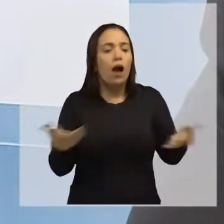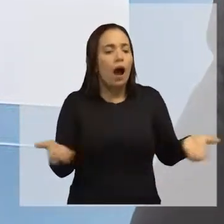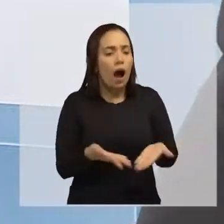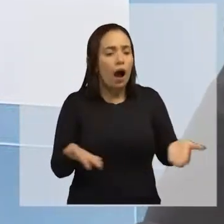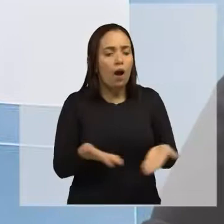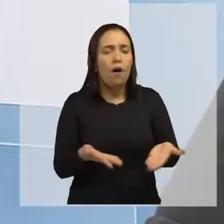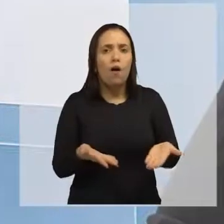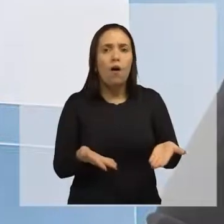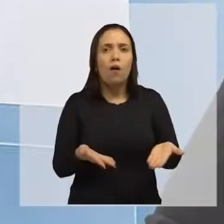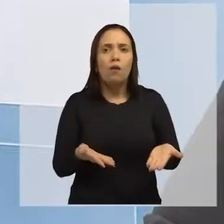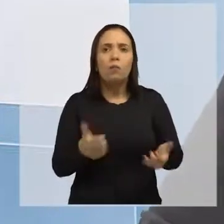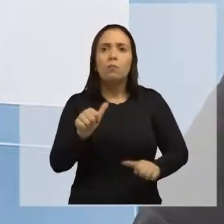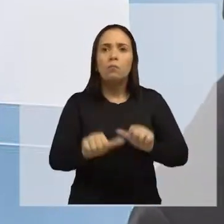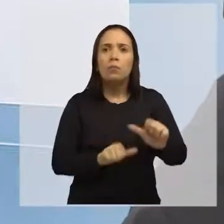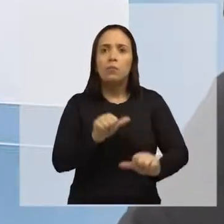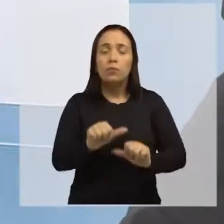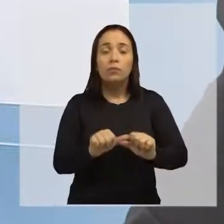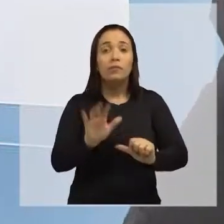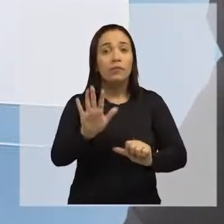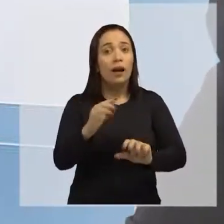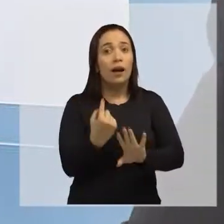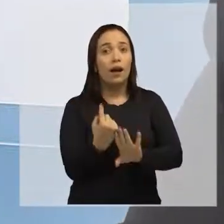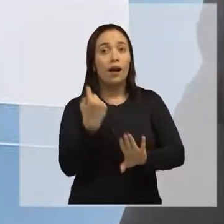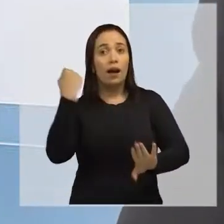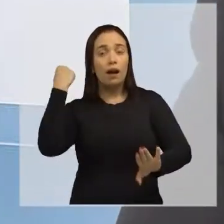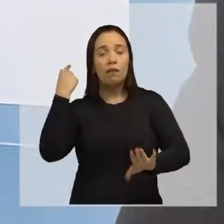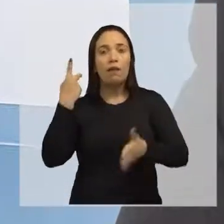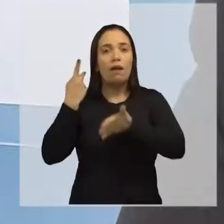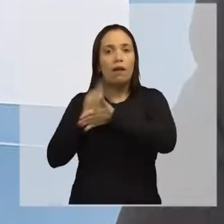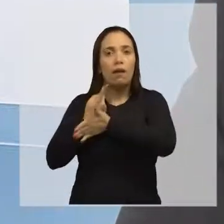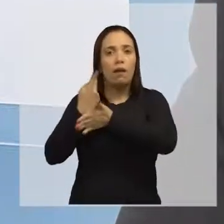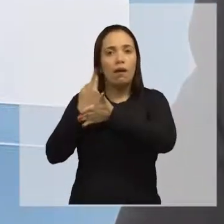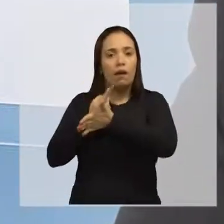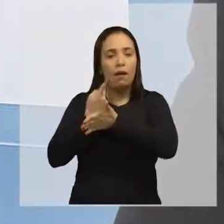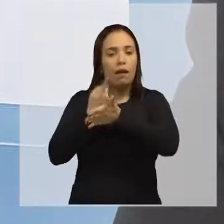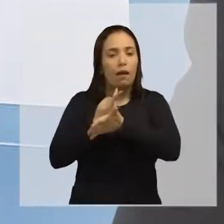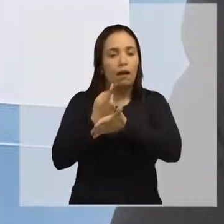Porque o que é que aconteceu anteriormente? Um verdadeiro desastre.